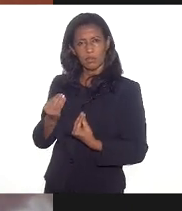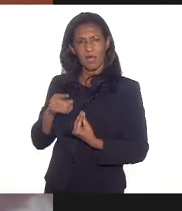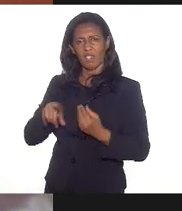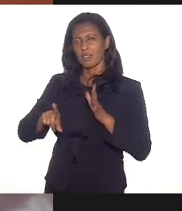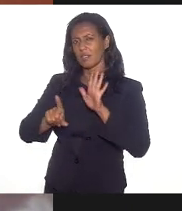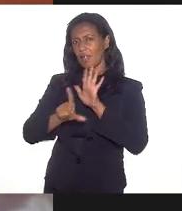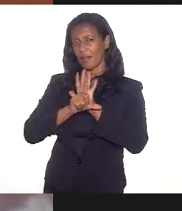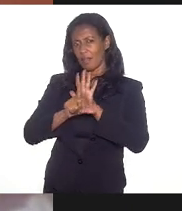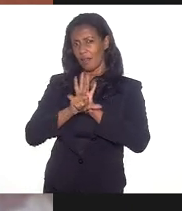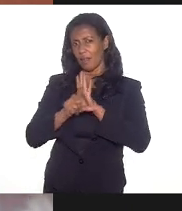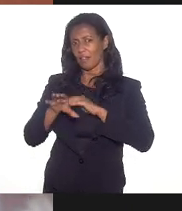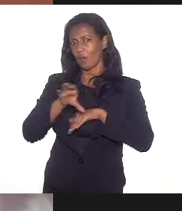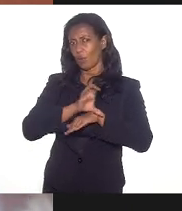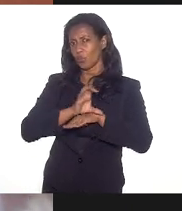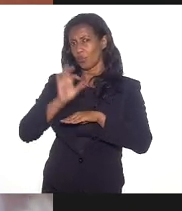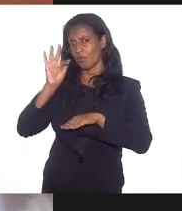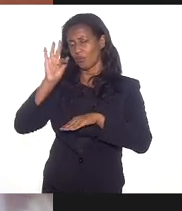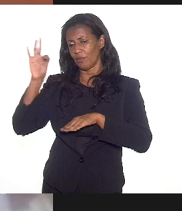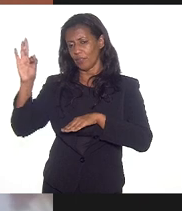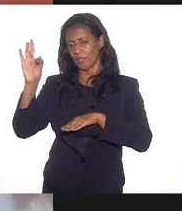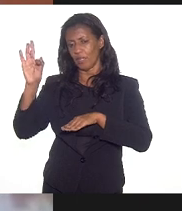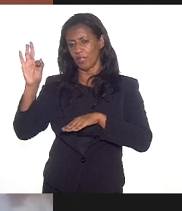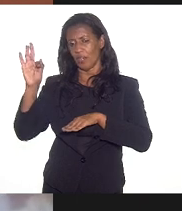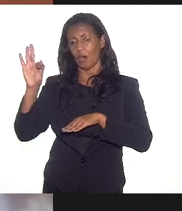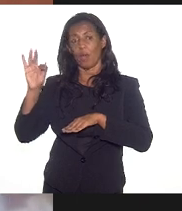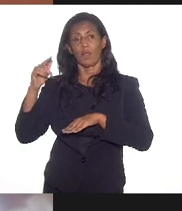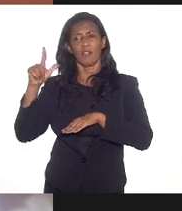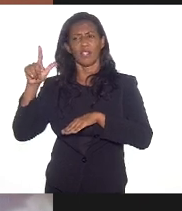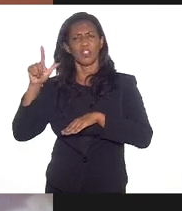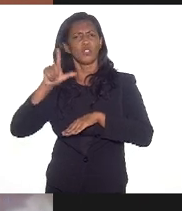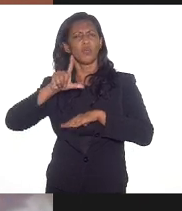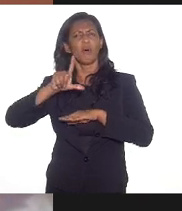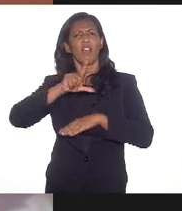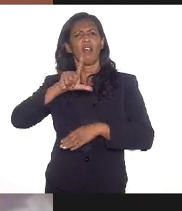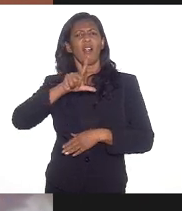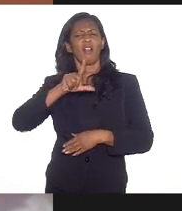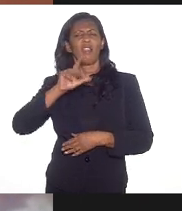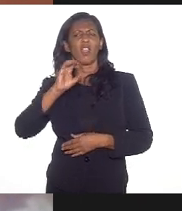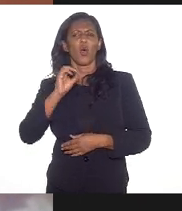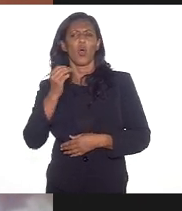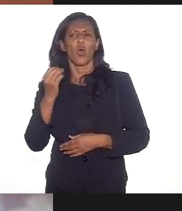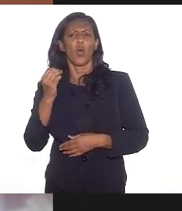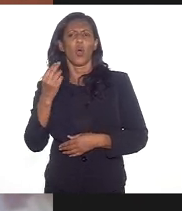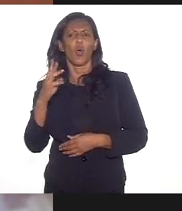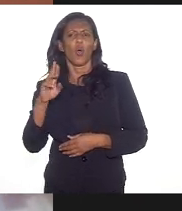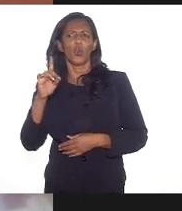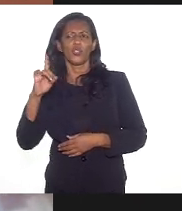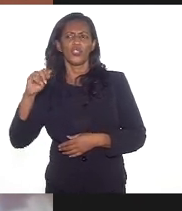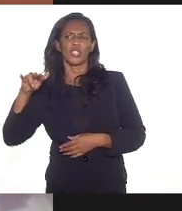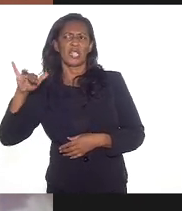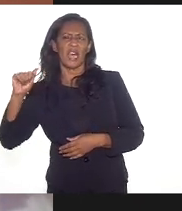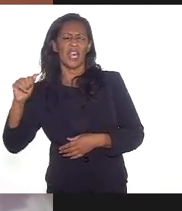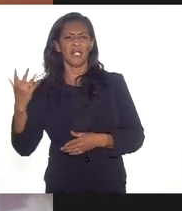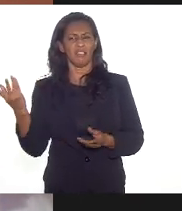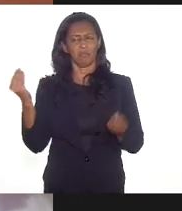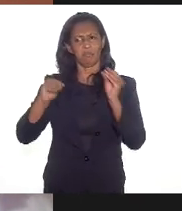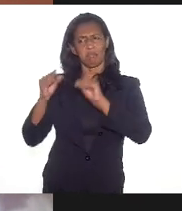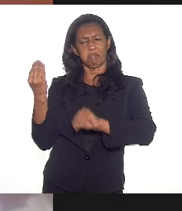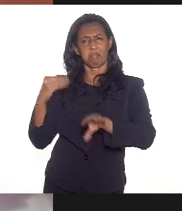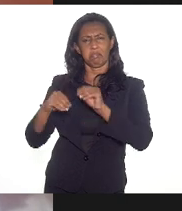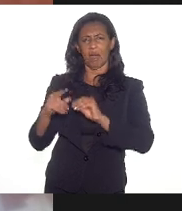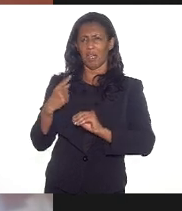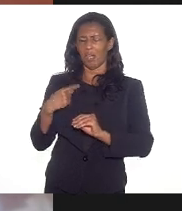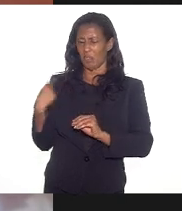lei daqui da Constituição Federal, através de uma lei ordinária. A lei ordinária botou um monte de bacalhau, um monte de coisa. E nós